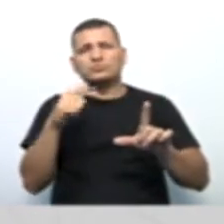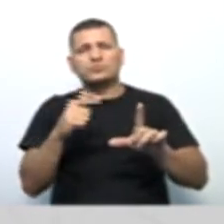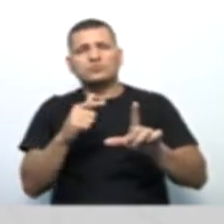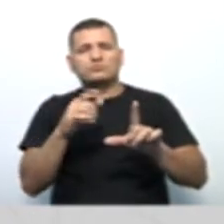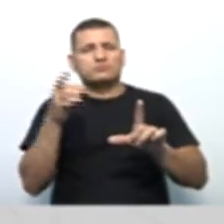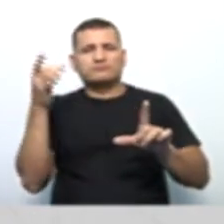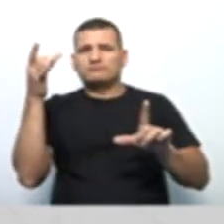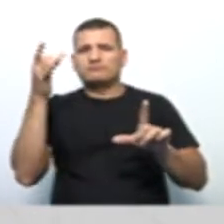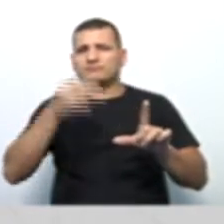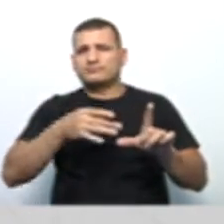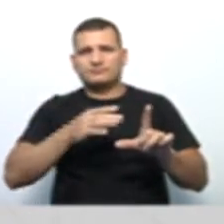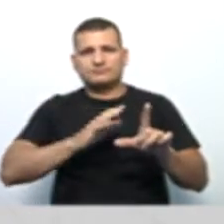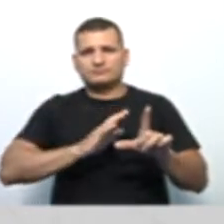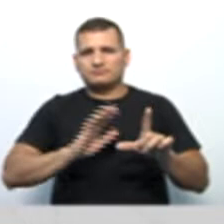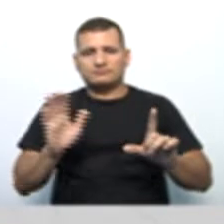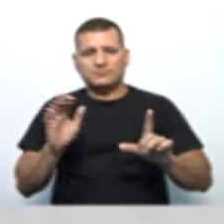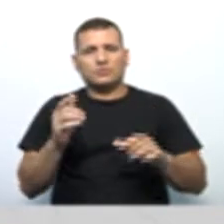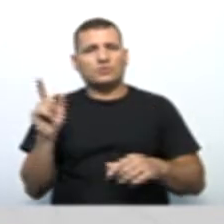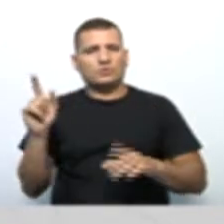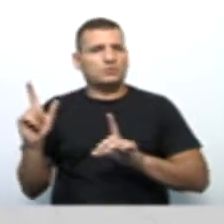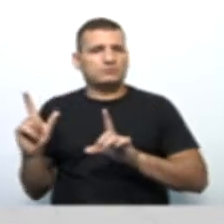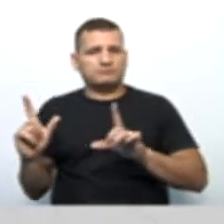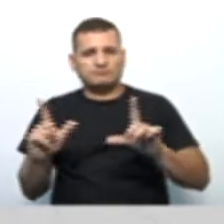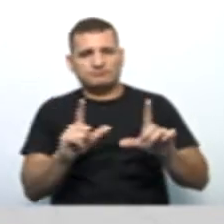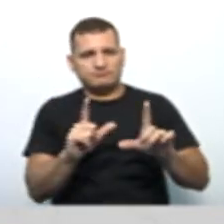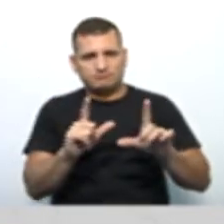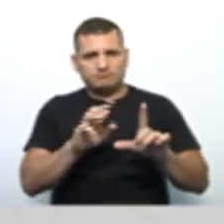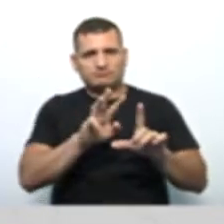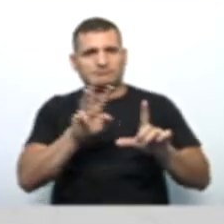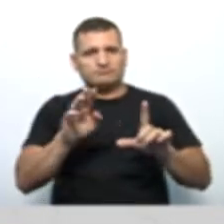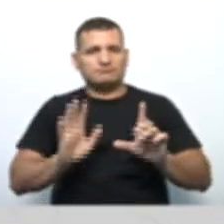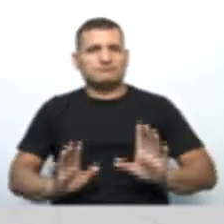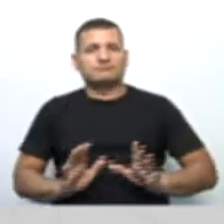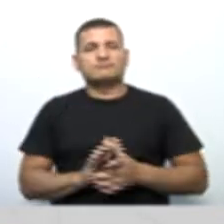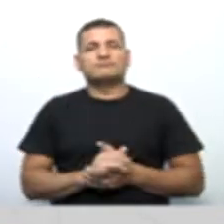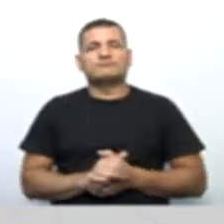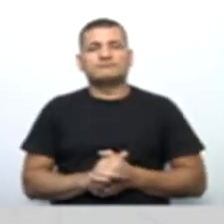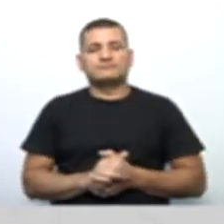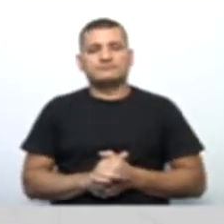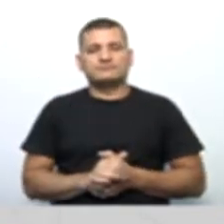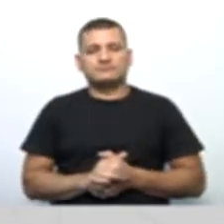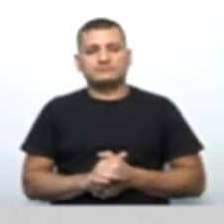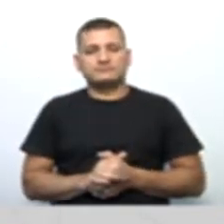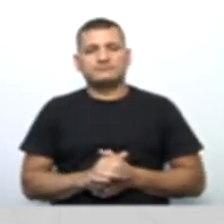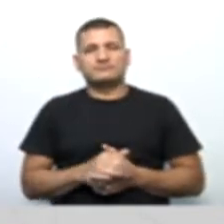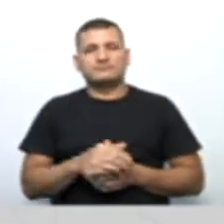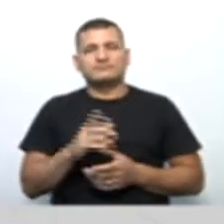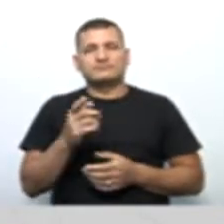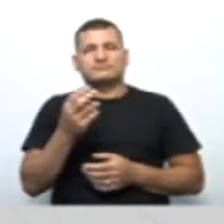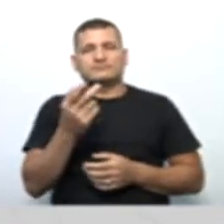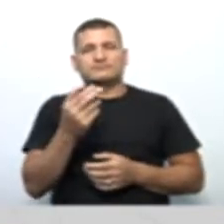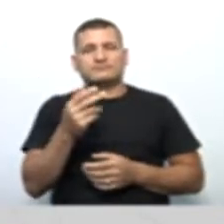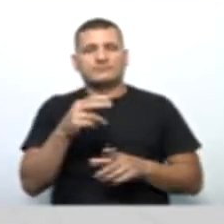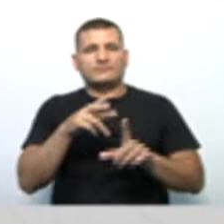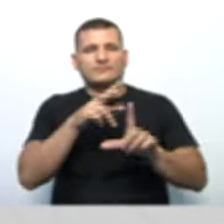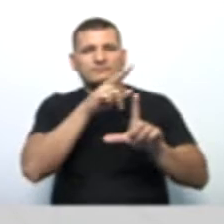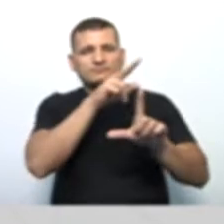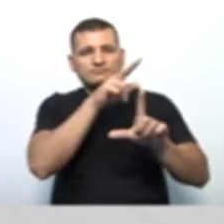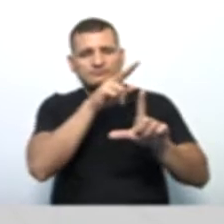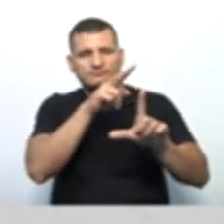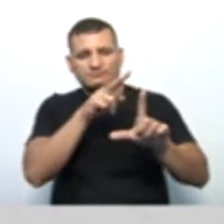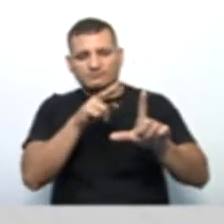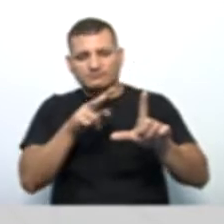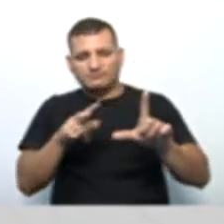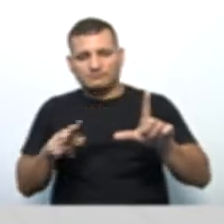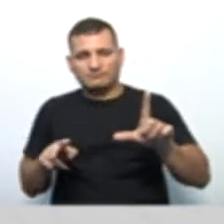primeira ele vai passar pra outra página enfim gente fala que é uma uma leitura na diagonal disso você passa uma leitura